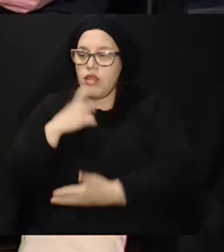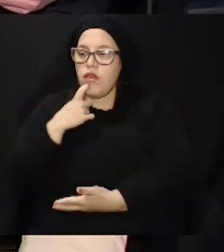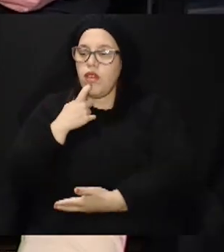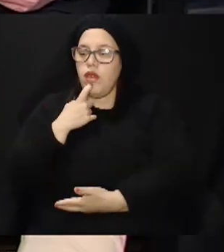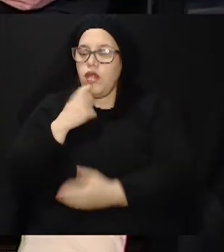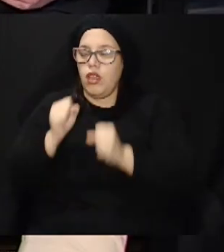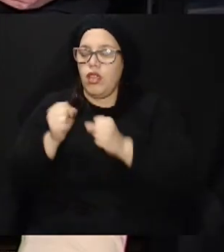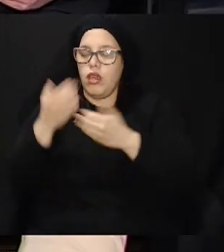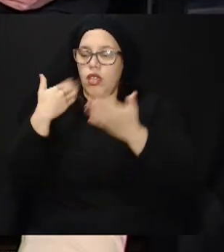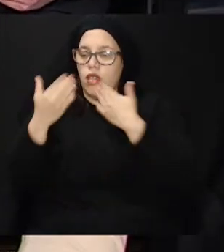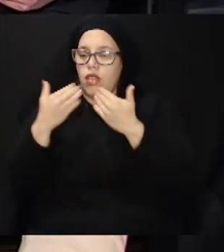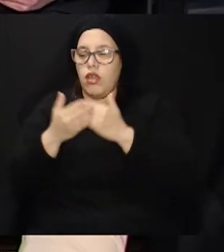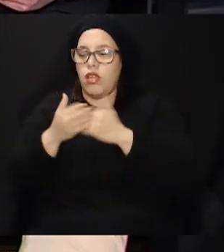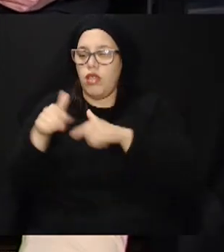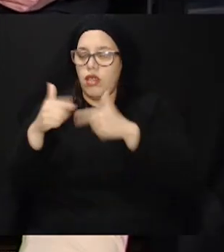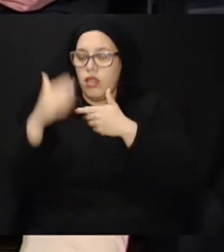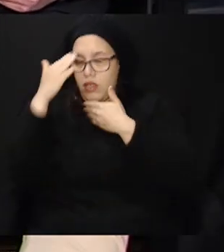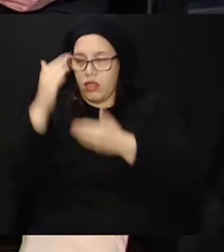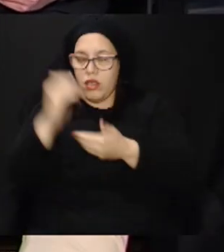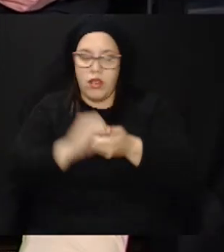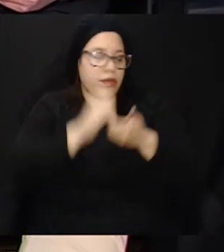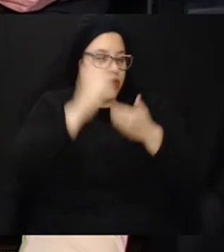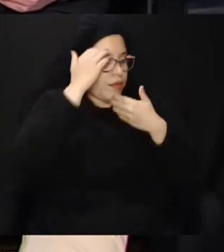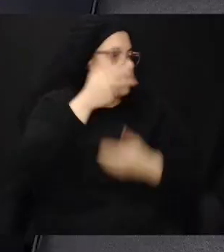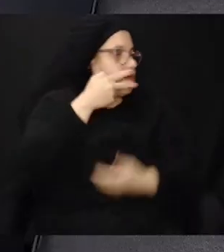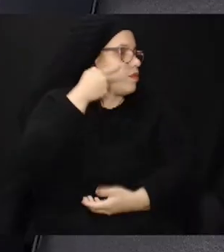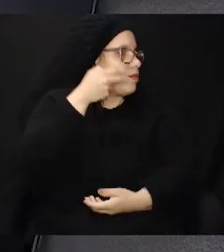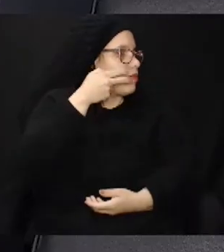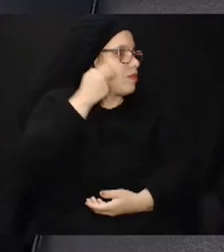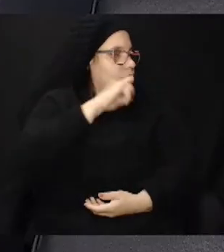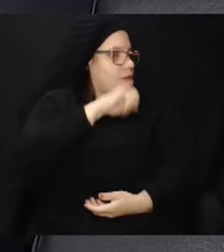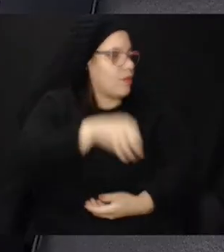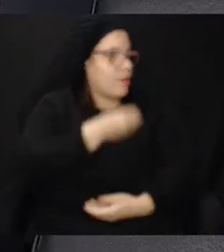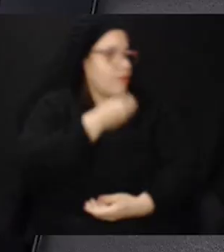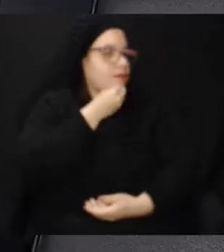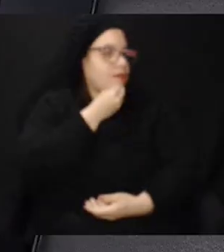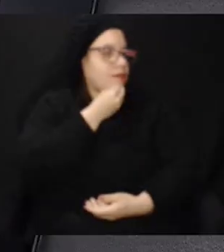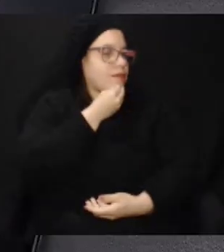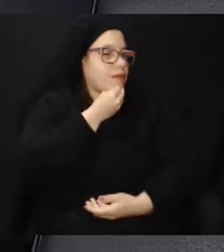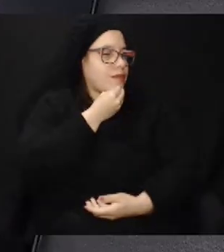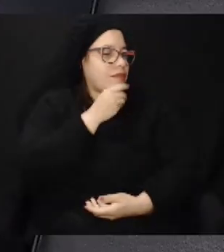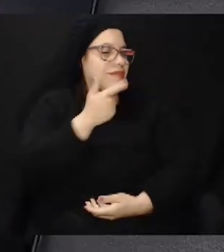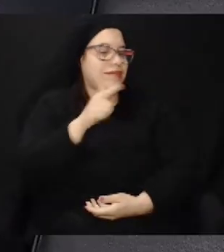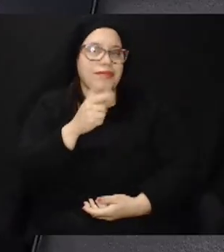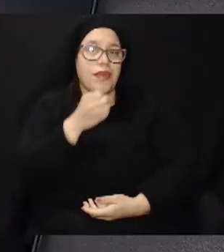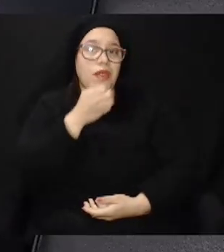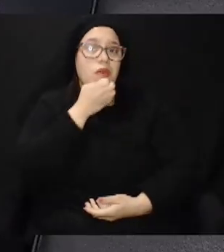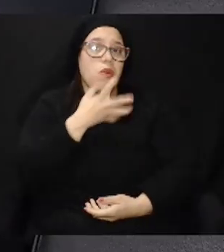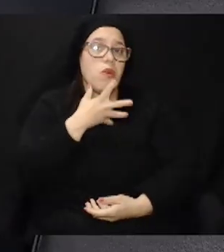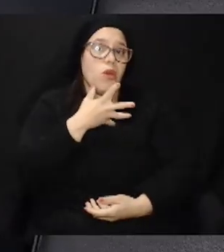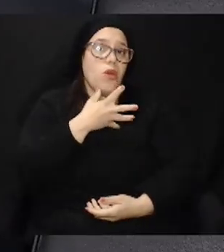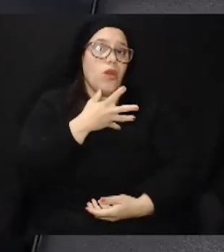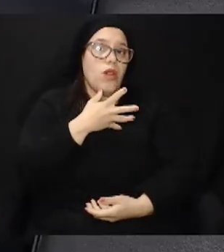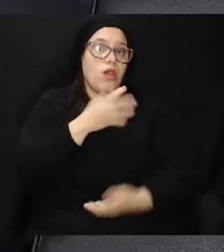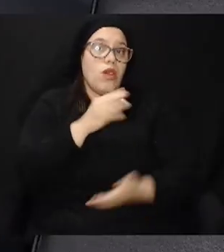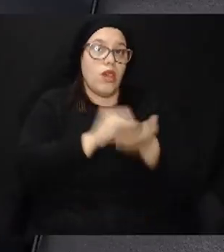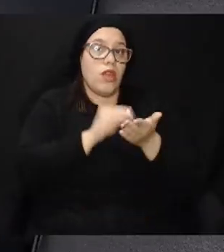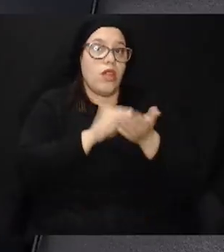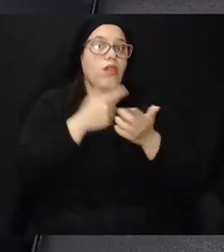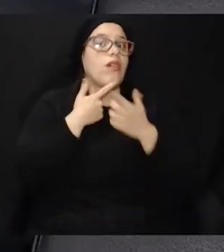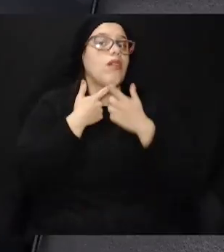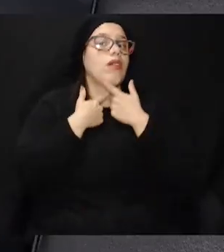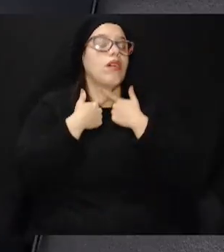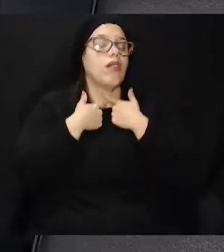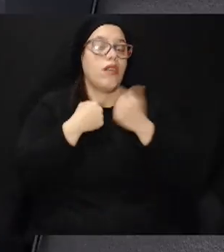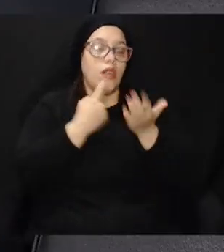mais sobre o seu trabalho. Muito obrigado. Obrigado, Rafael, pela oportunidade. Eu não tenho tido muitas delas, não é por falta de vontade, né, por muito